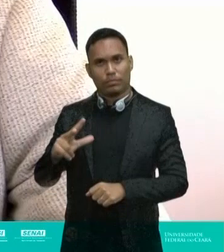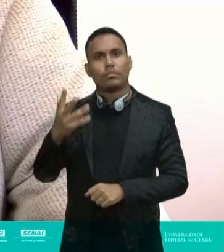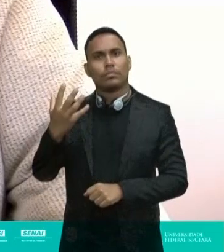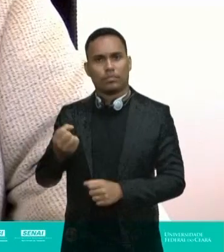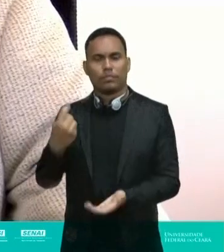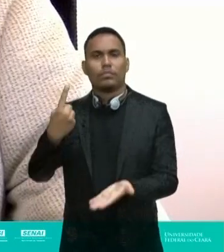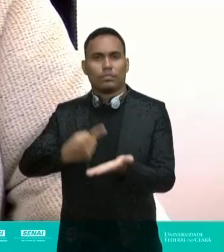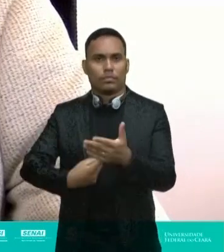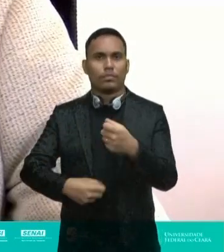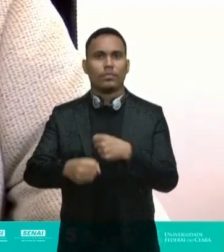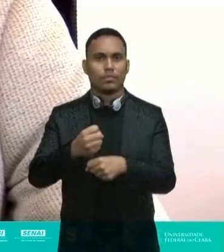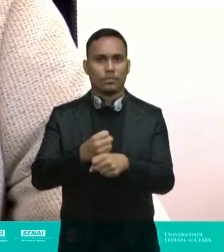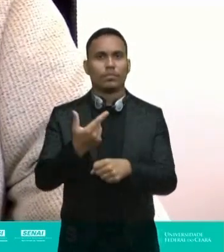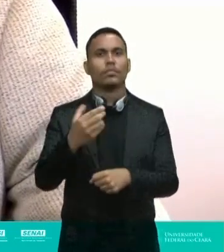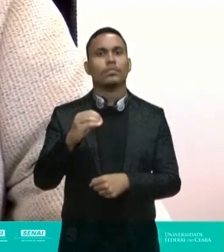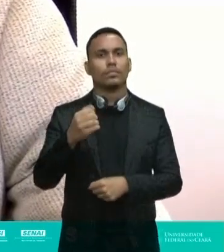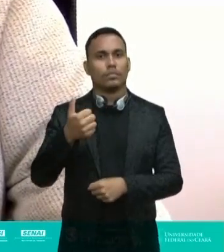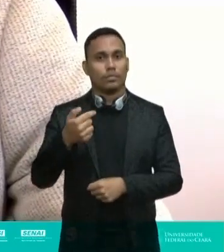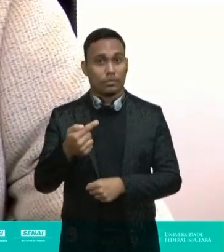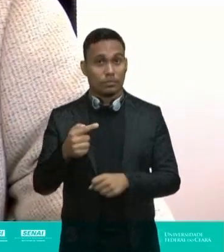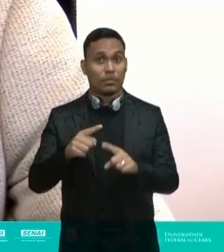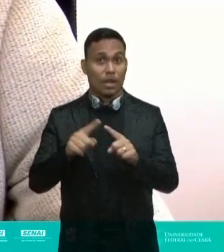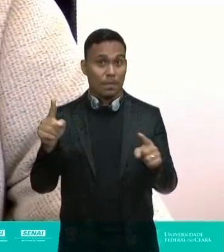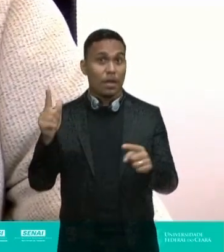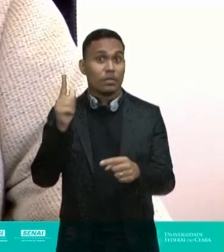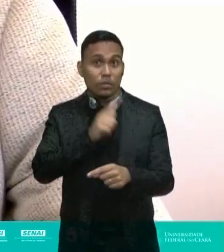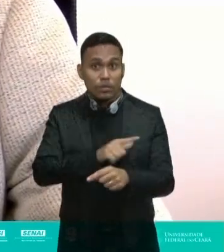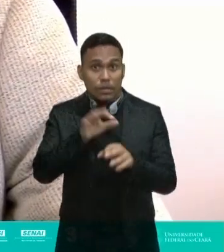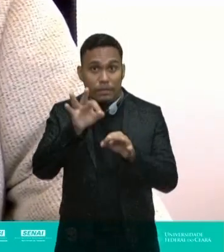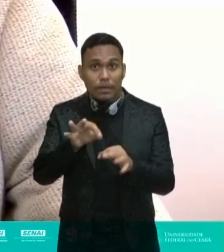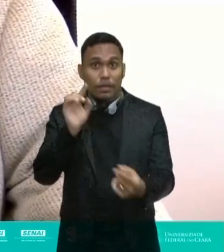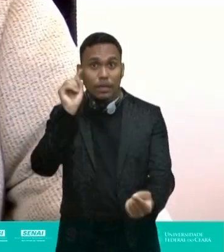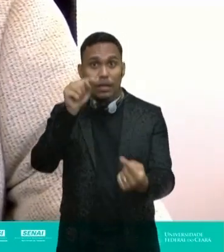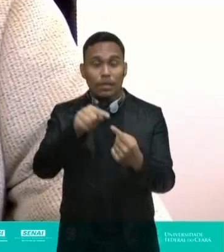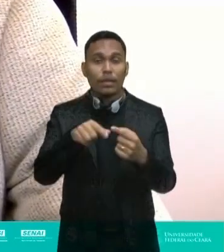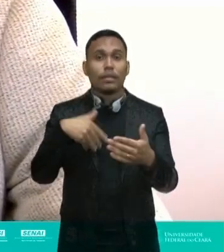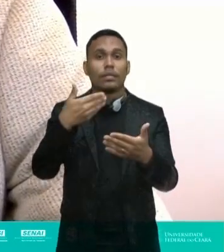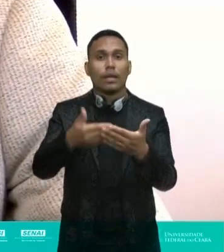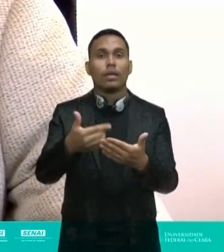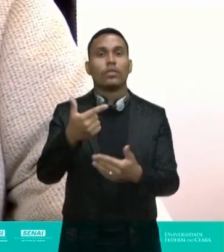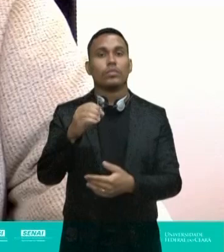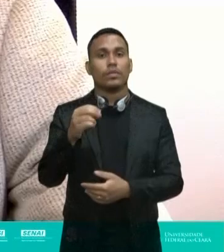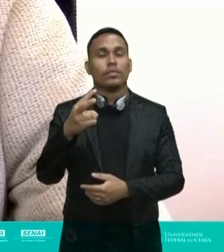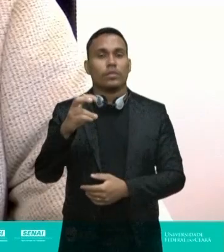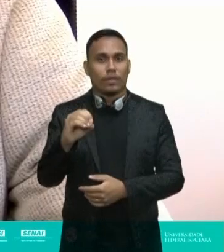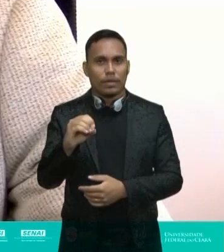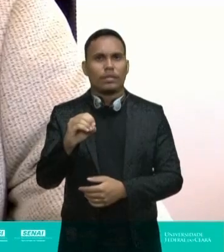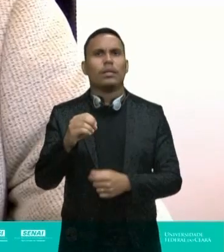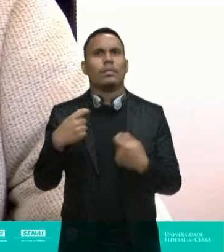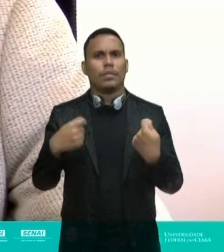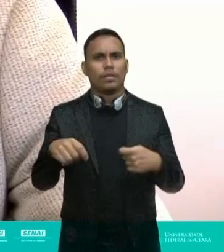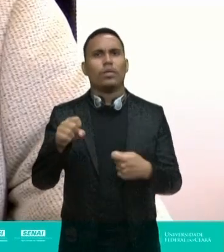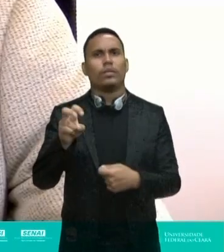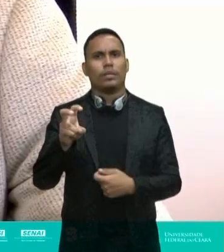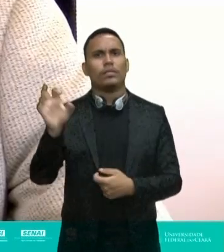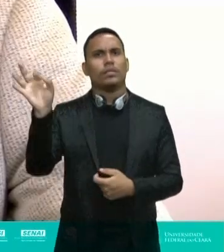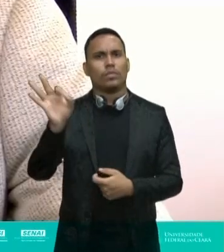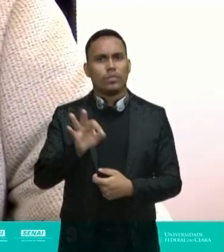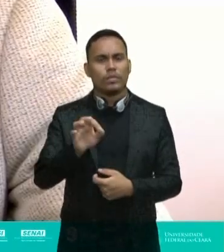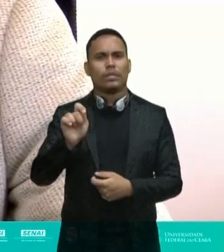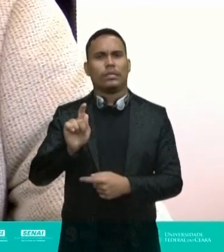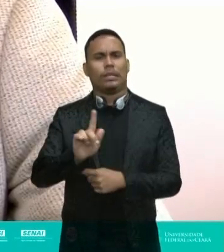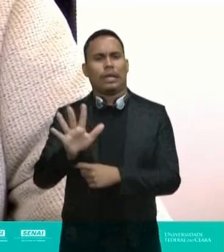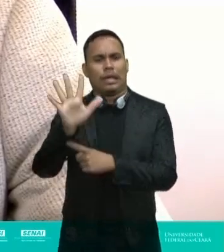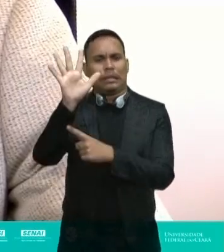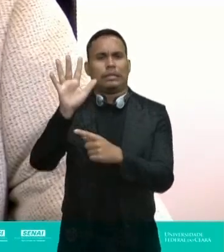em 2016 e, para atingir a neutralidade até 2050, teremos de reduzir mais de 85% das emissões de gases com